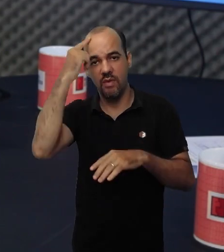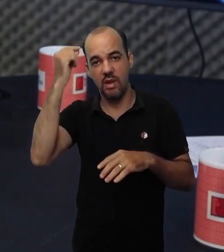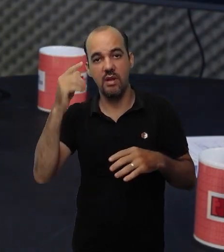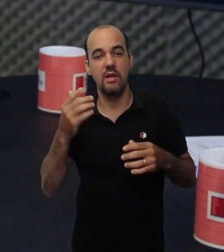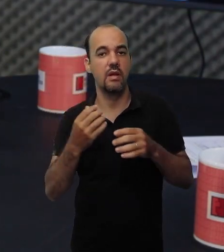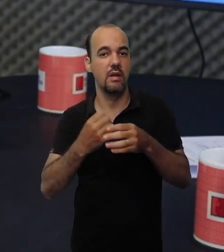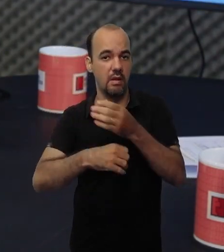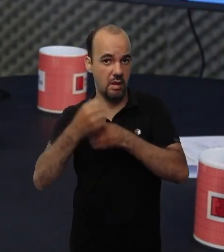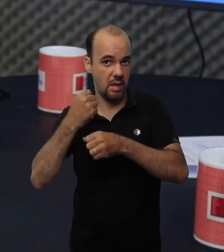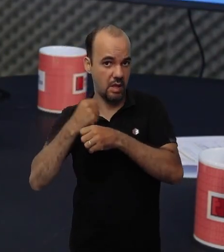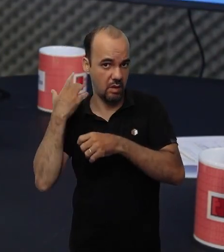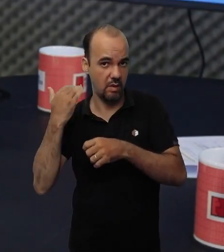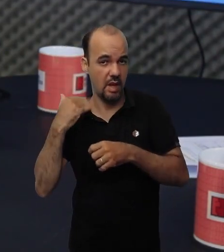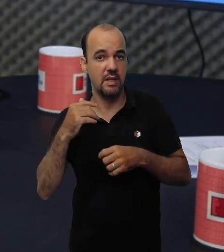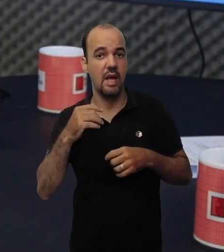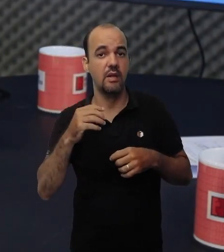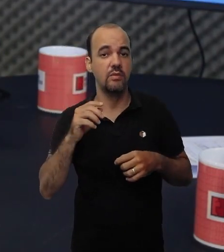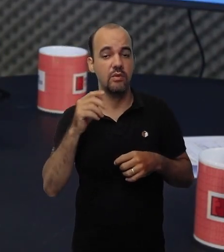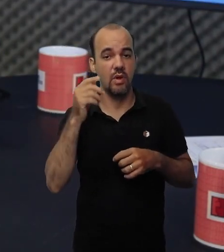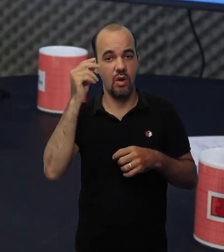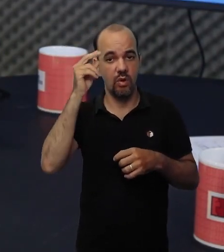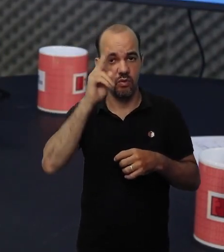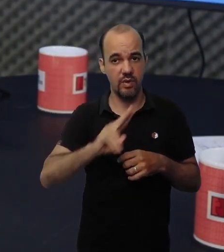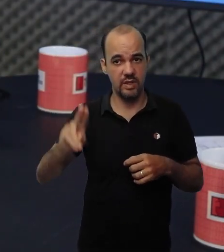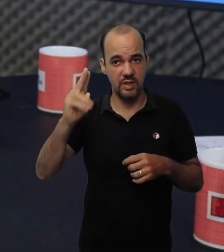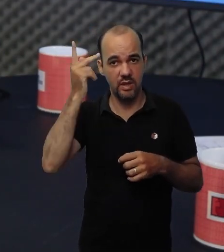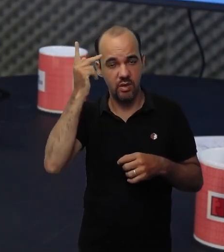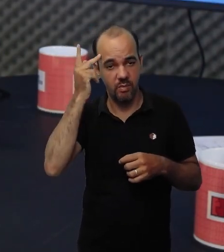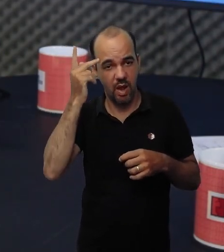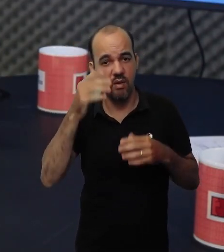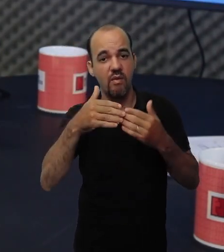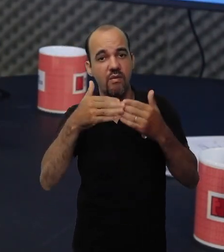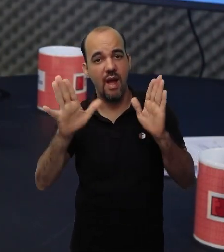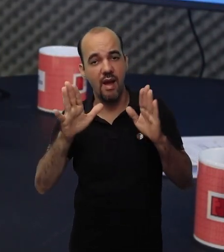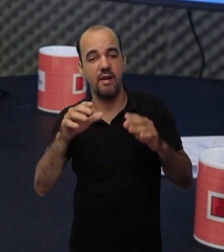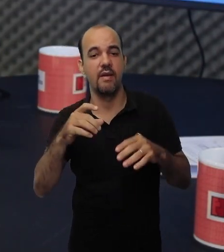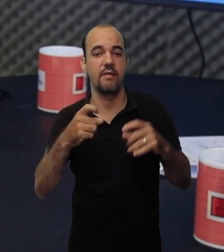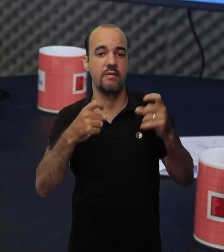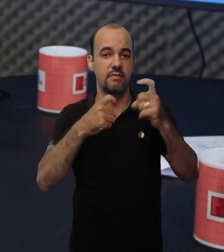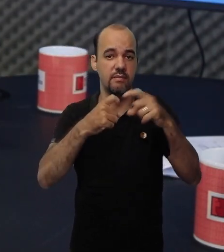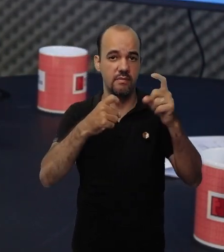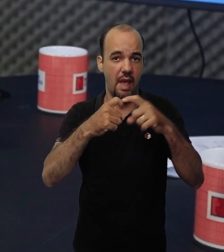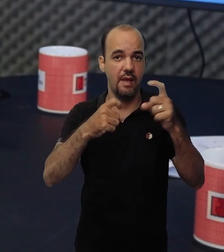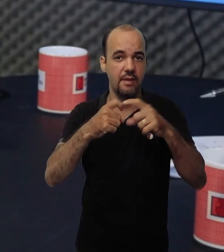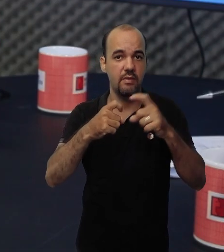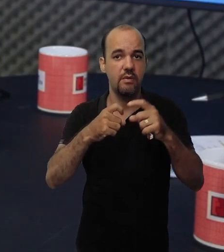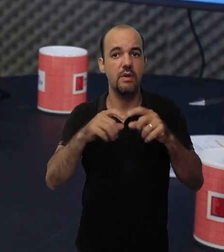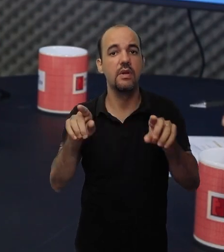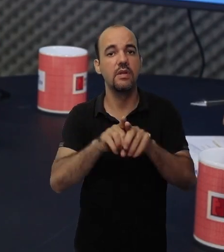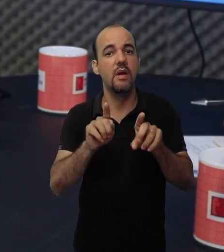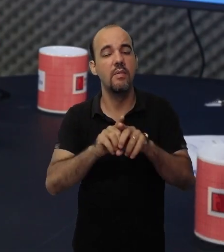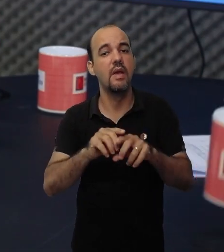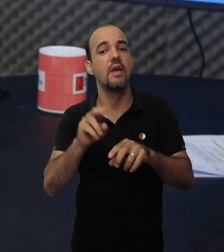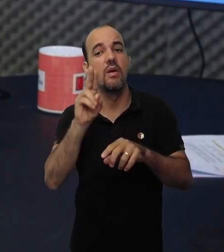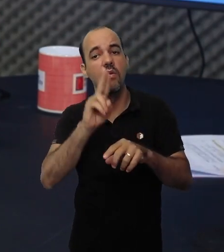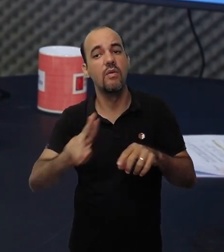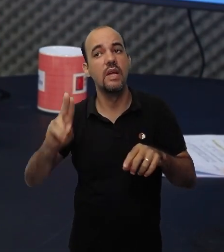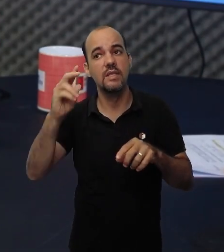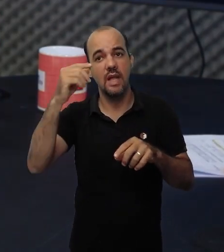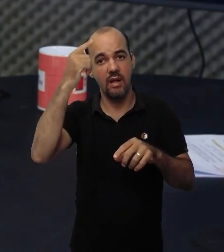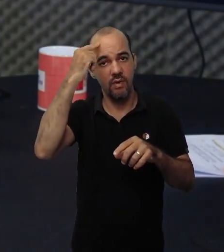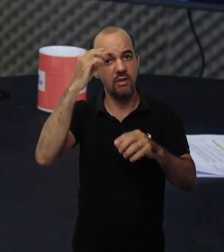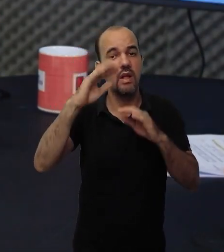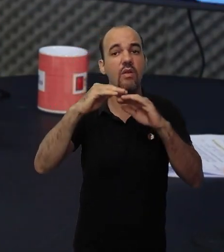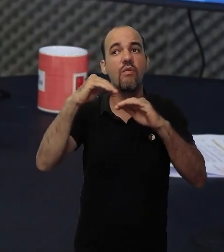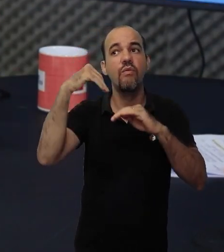olímpicos, e universidades fora do país também, né? Uma das formas de entrar com bolsa em universidades fora do país é